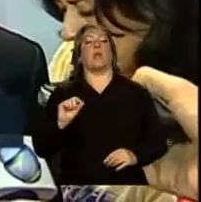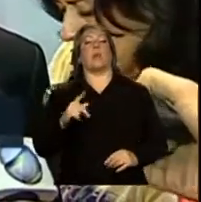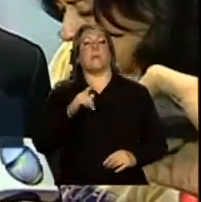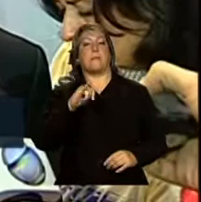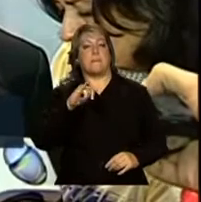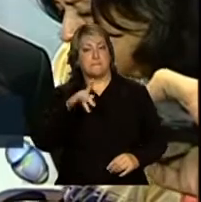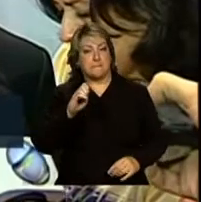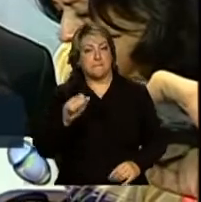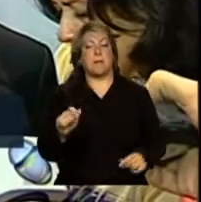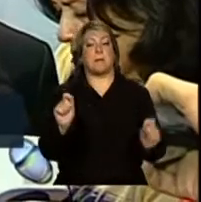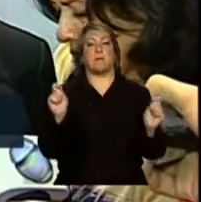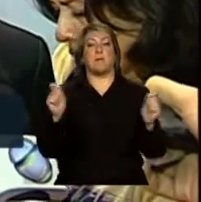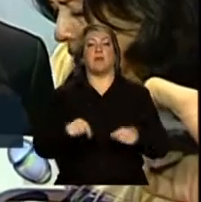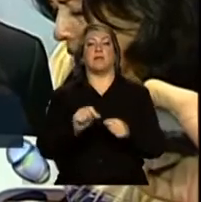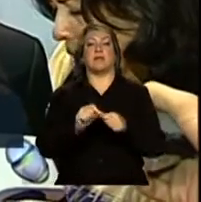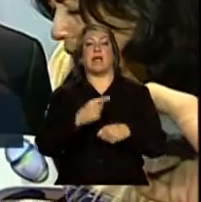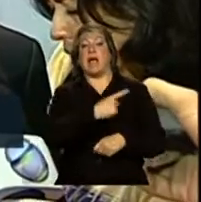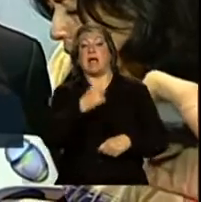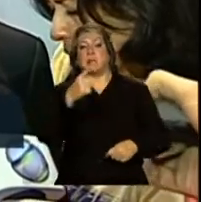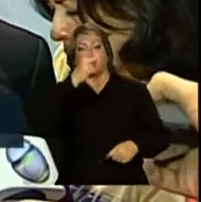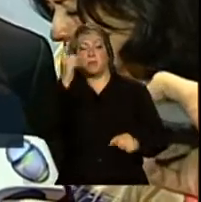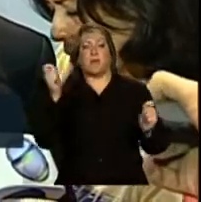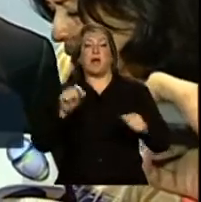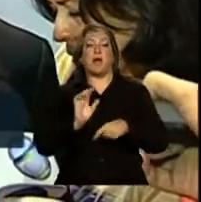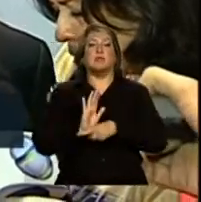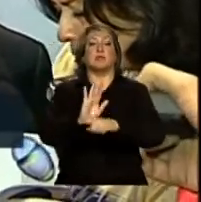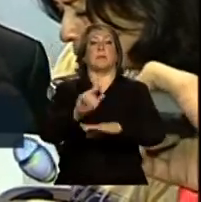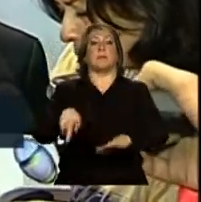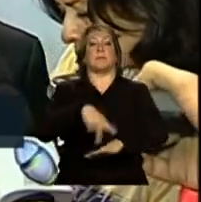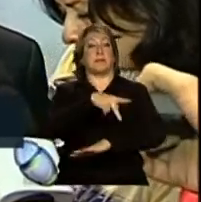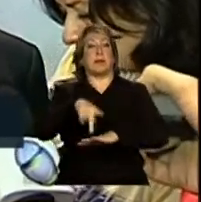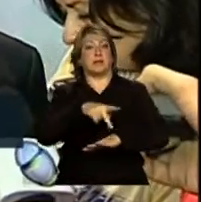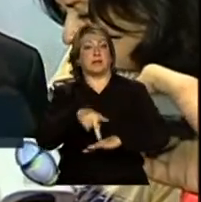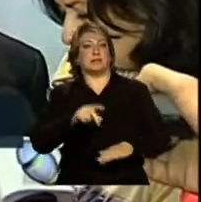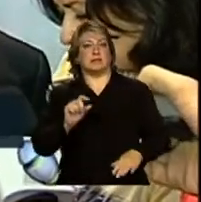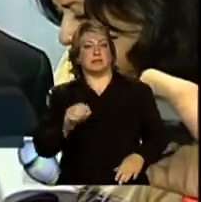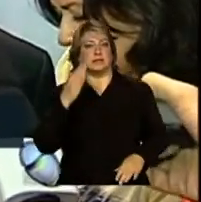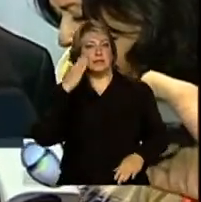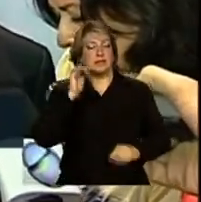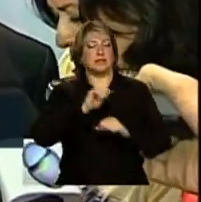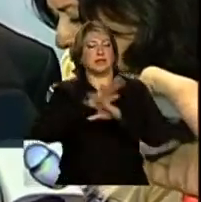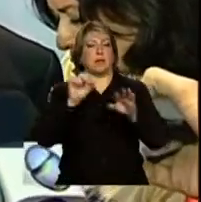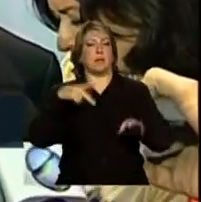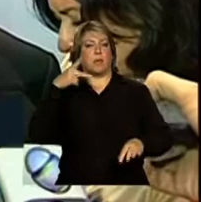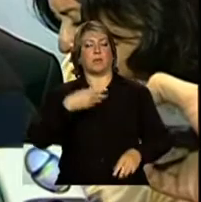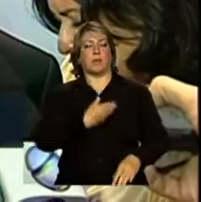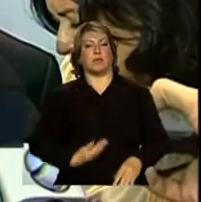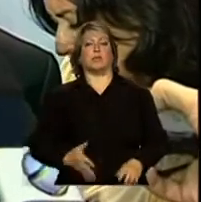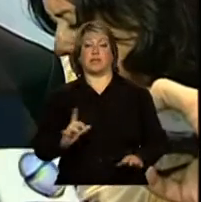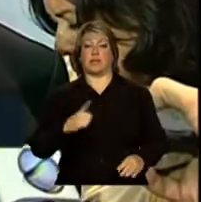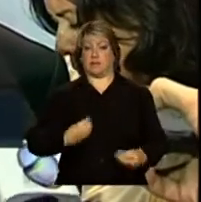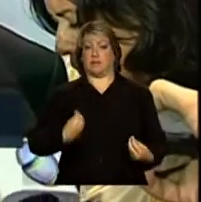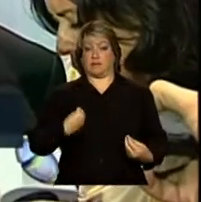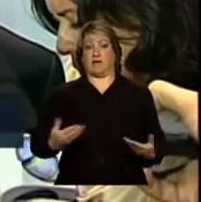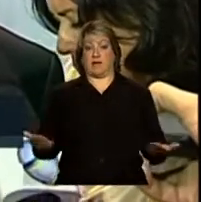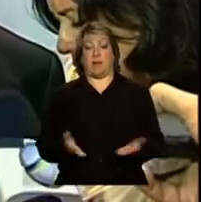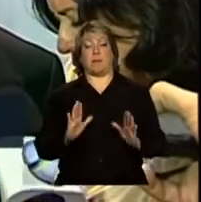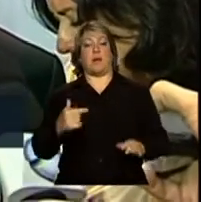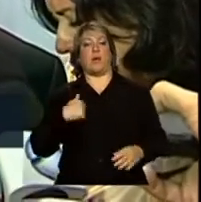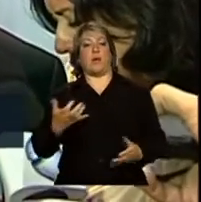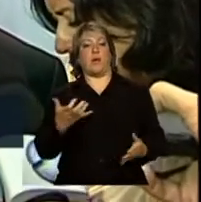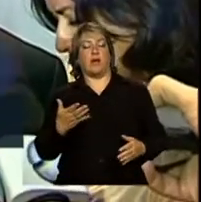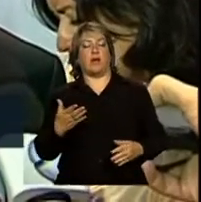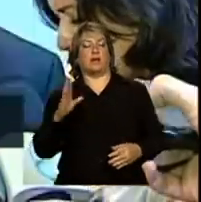o que cada funcionário pode fazer pelo país. É ter essa visão de política pública que já está presente, mas eu pretendo focar